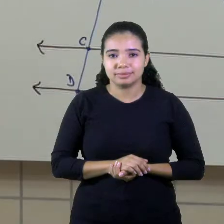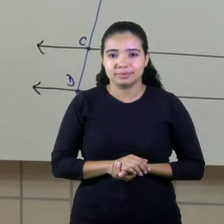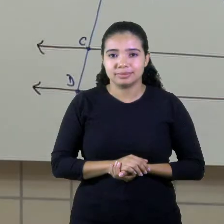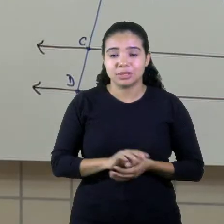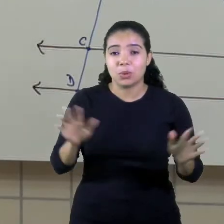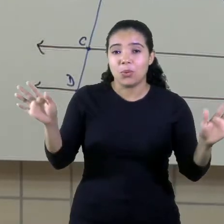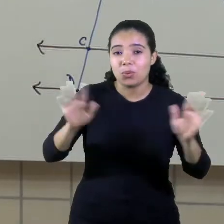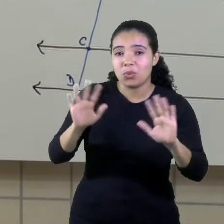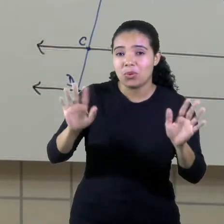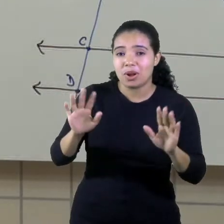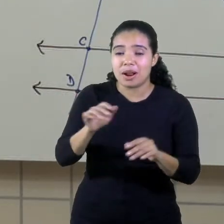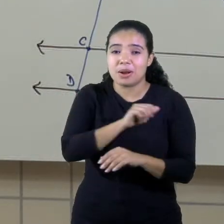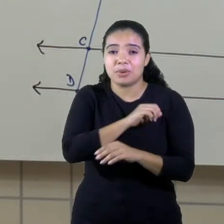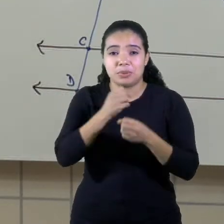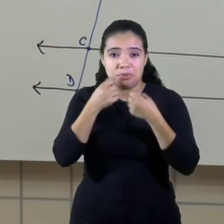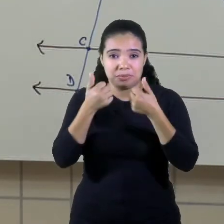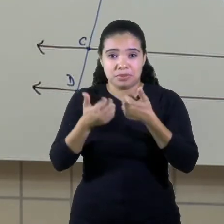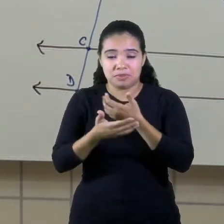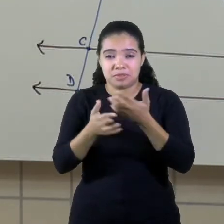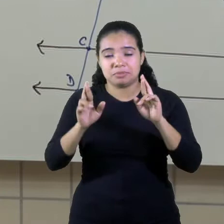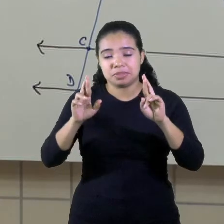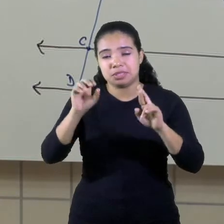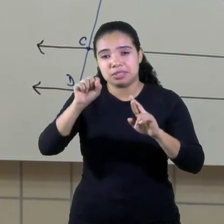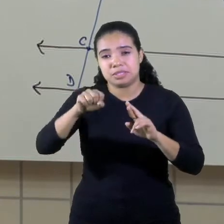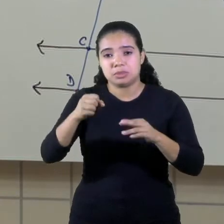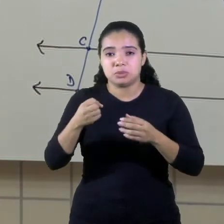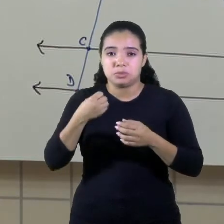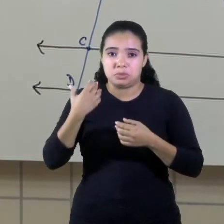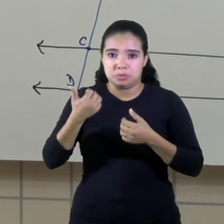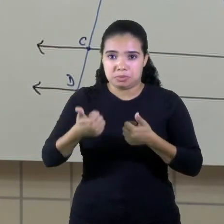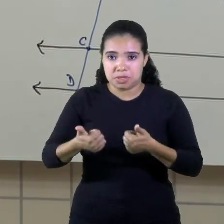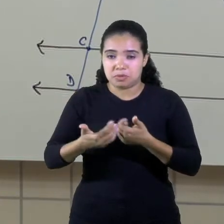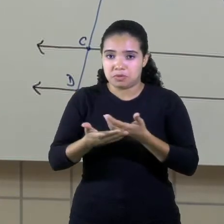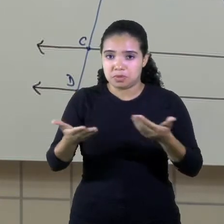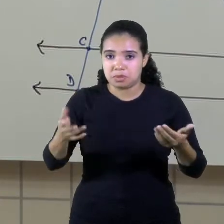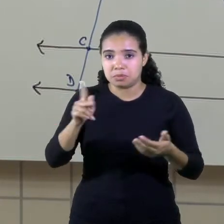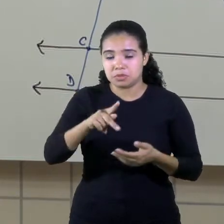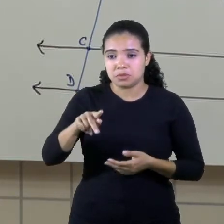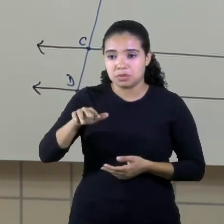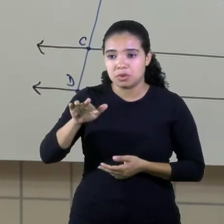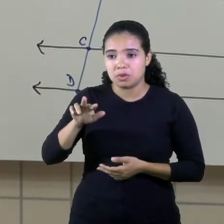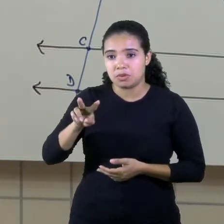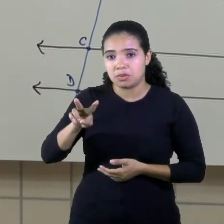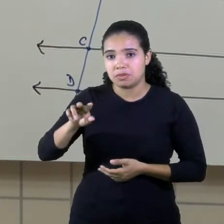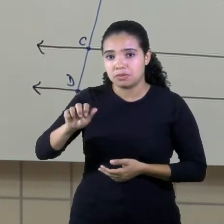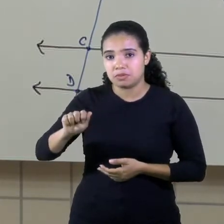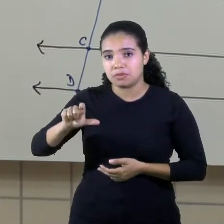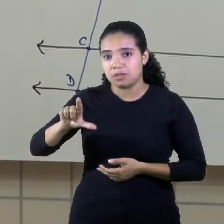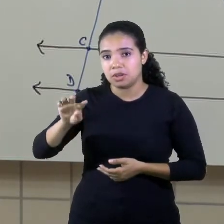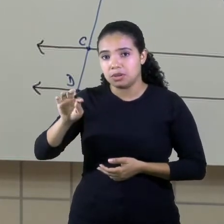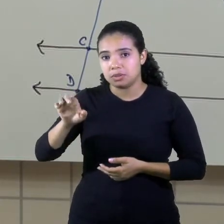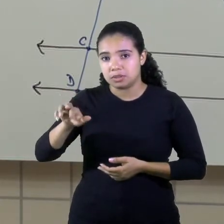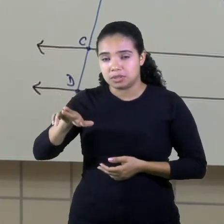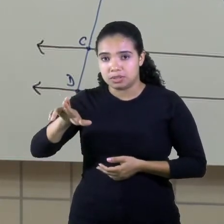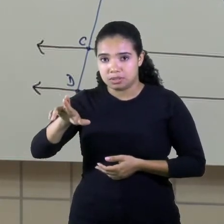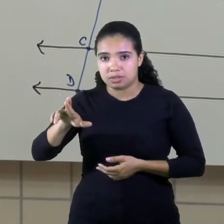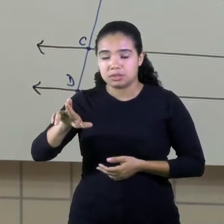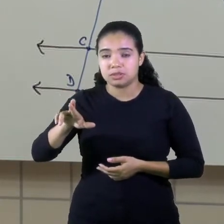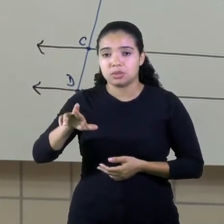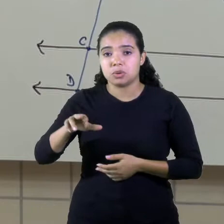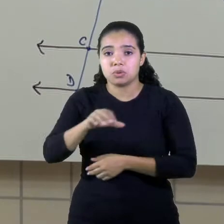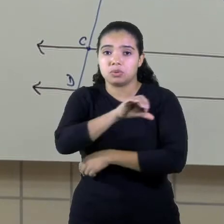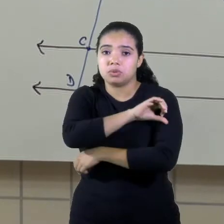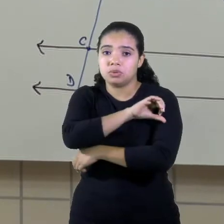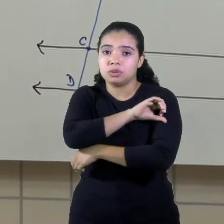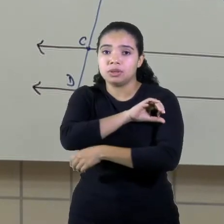Salve, galerinha! Bom dia, tudo bem? Espero que esteja tudo bem com vocês. Professor Walter Almeida, nono ano, continua na nossa sequência